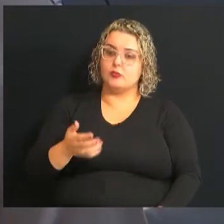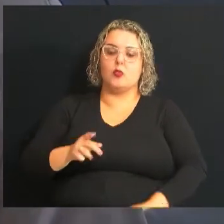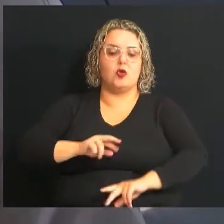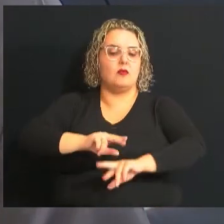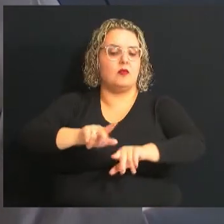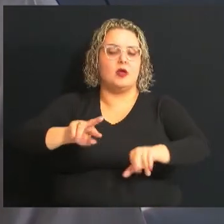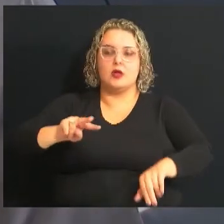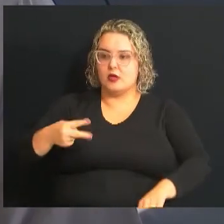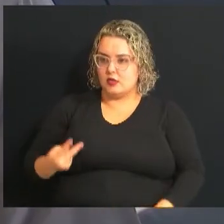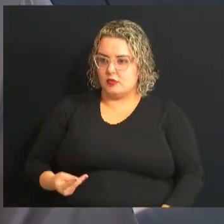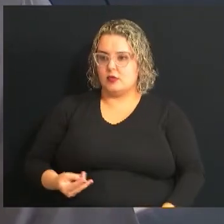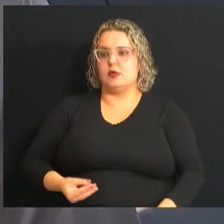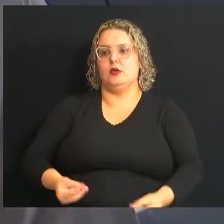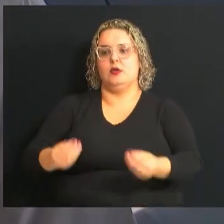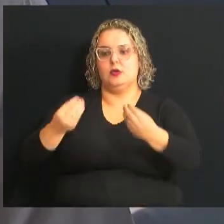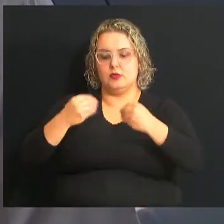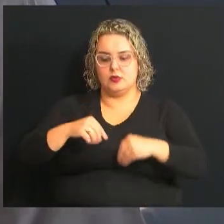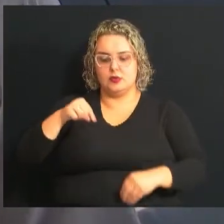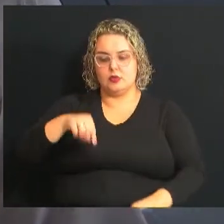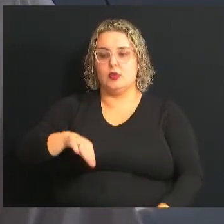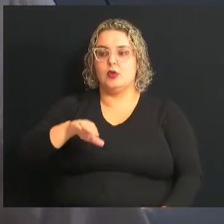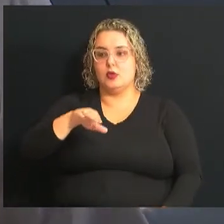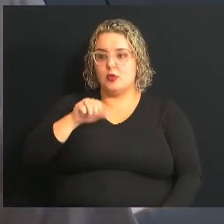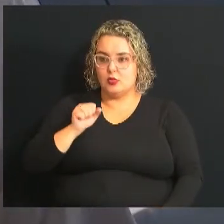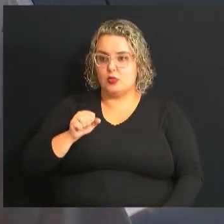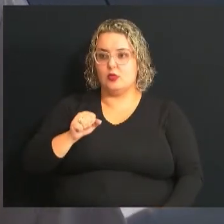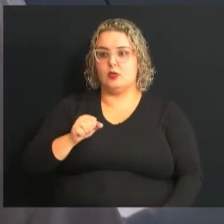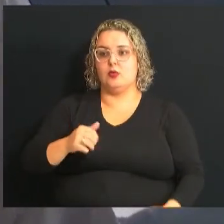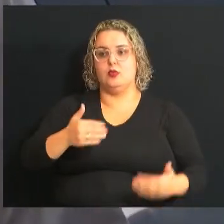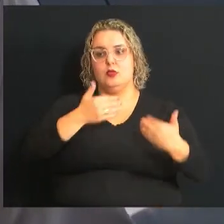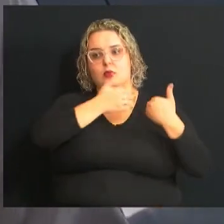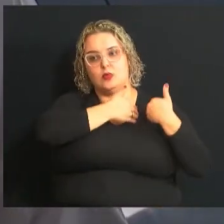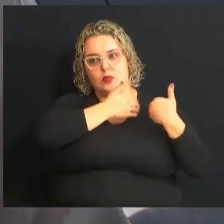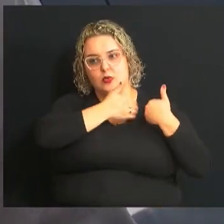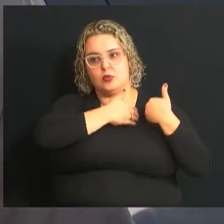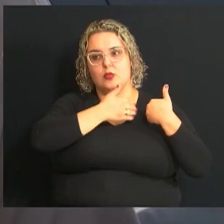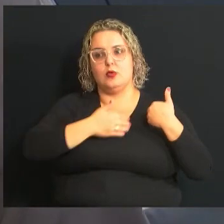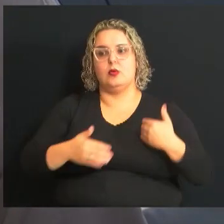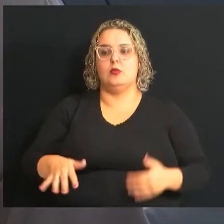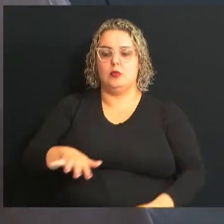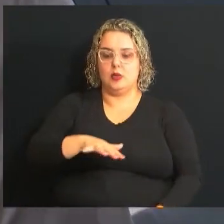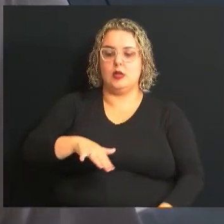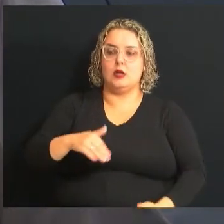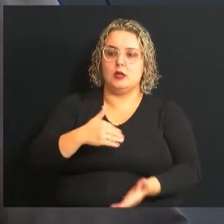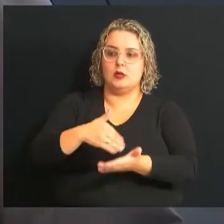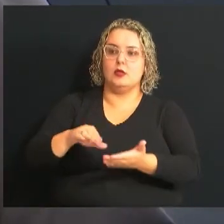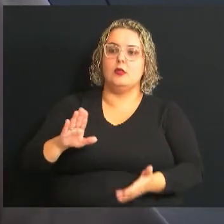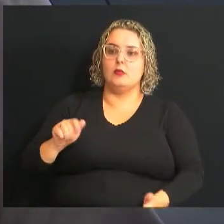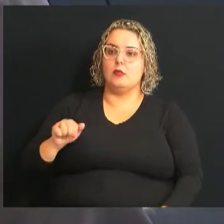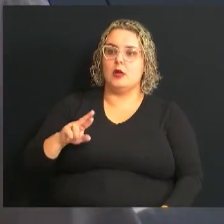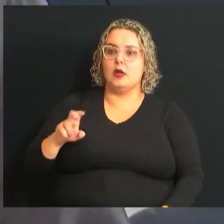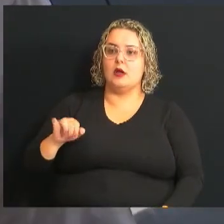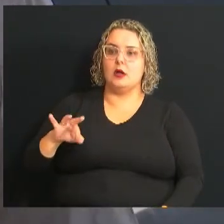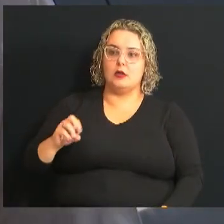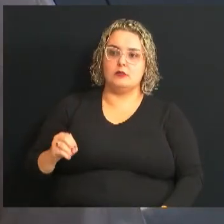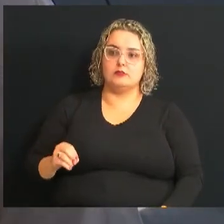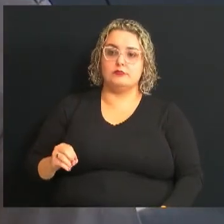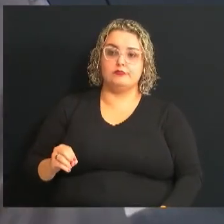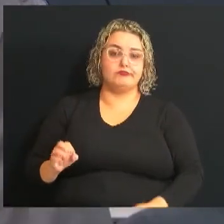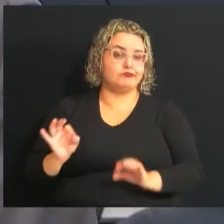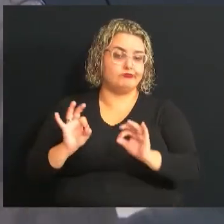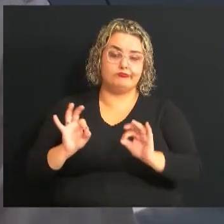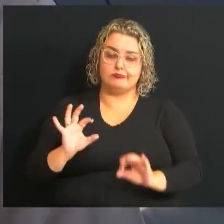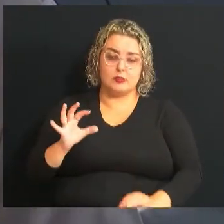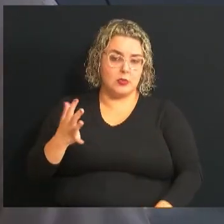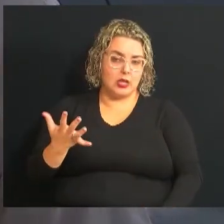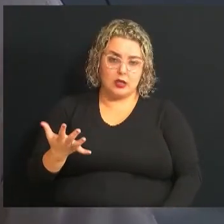vezes nós trouxemos aqui, convocamos o responsável pela pasta, que é o senhor Barreiro, e nada andou, né? A gente vê aí